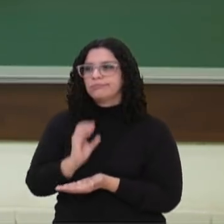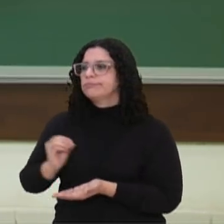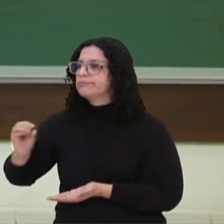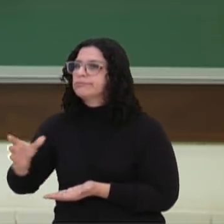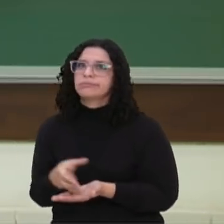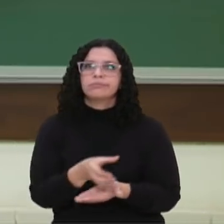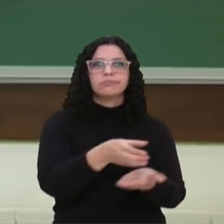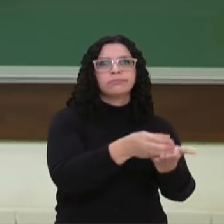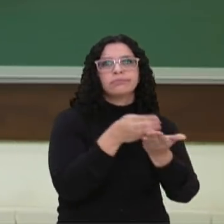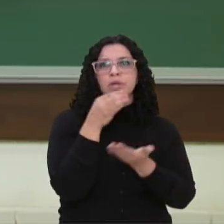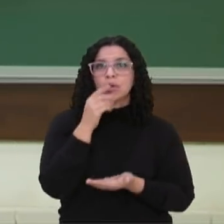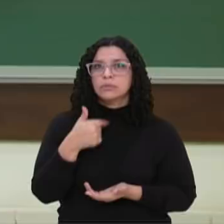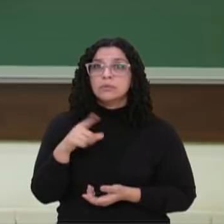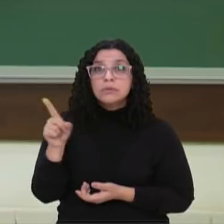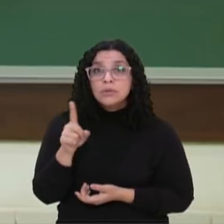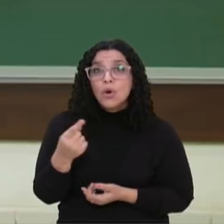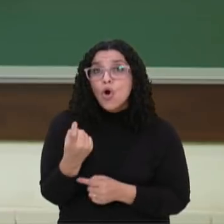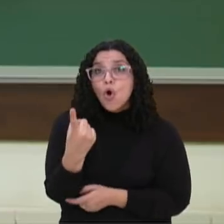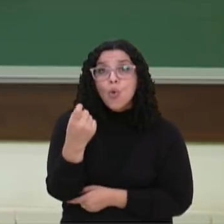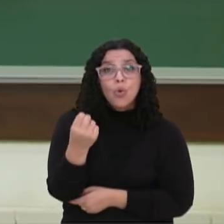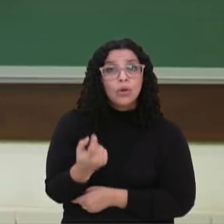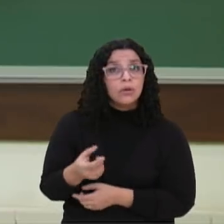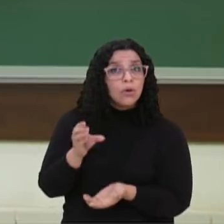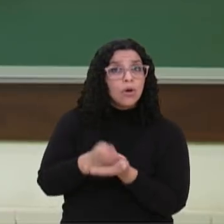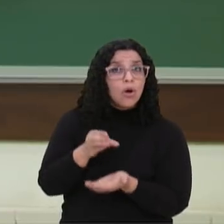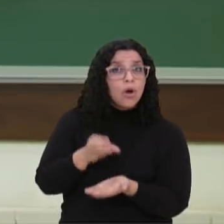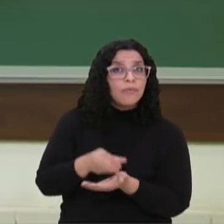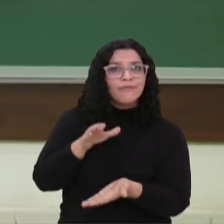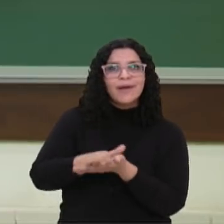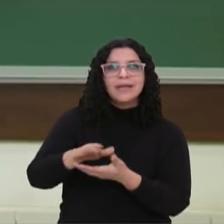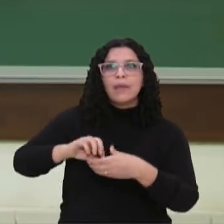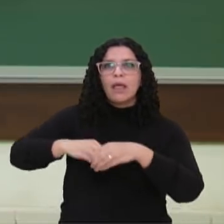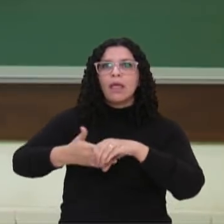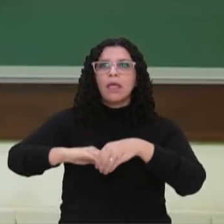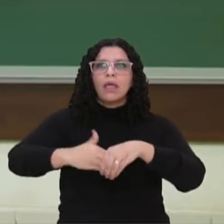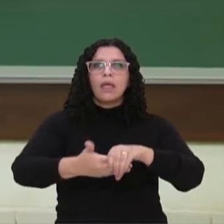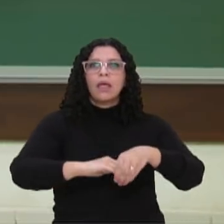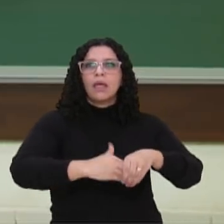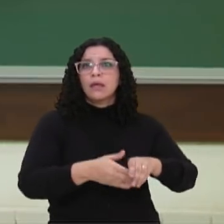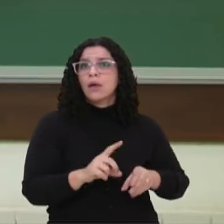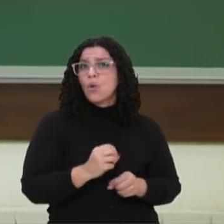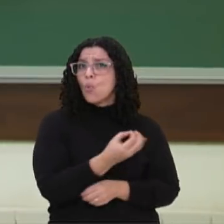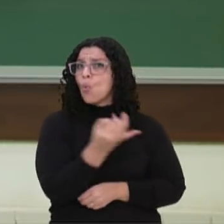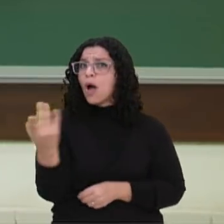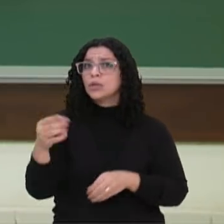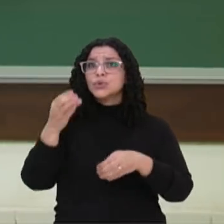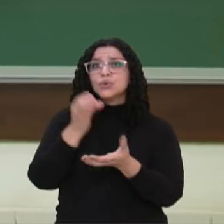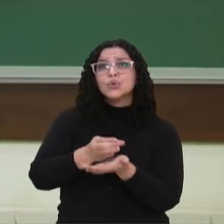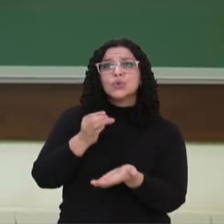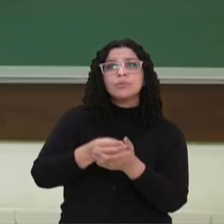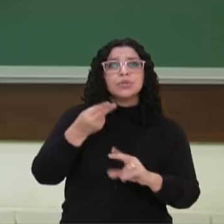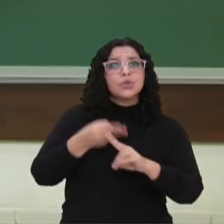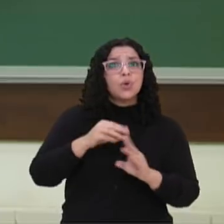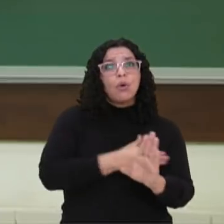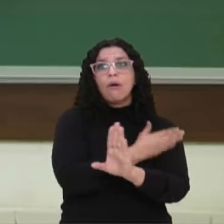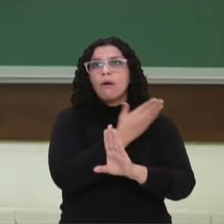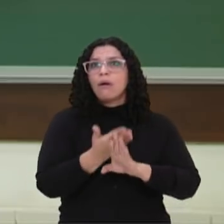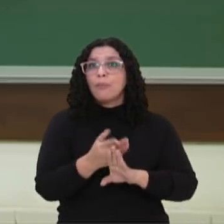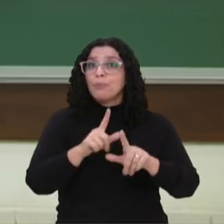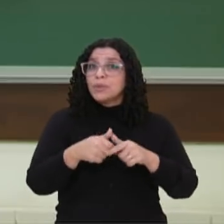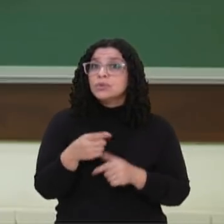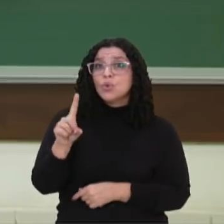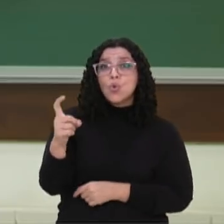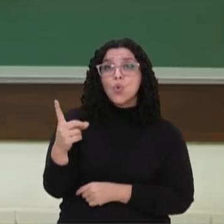para lavar. Veja quanta água vai ser gasta para lavar, quantos copos você utilizou no dia. Então tenha lá o